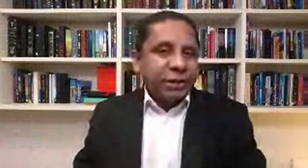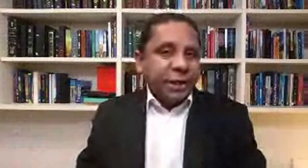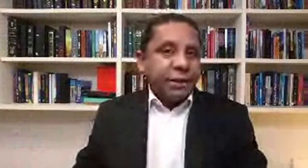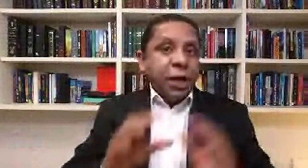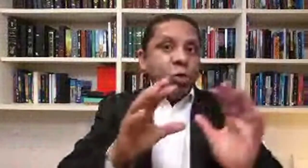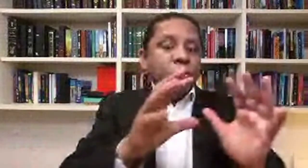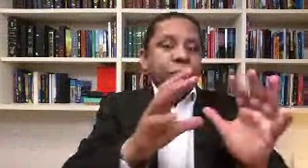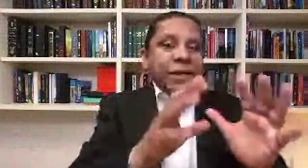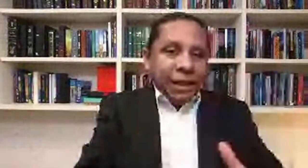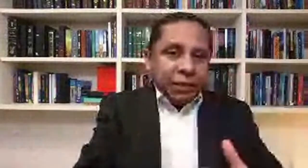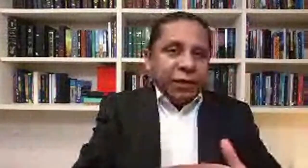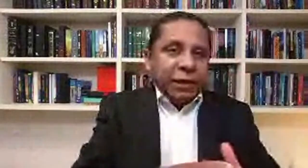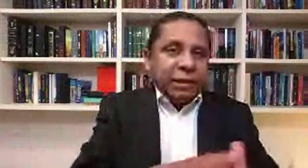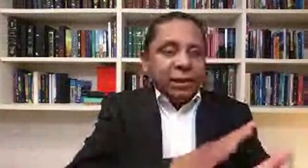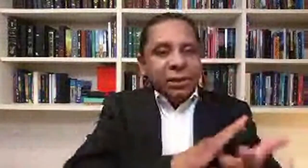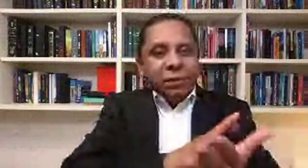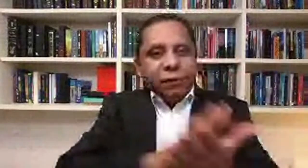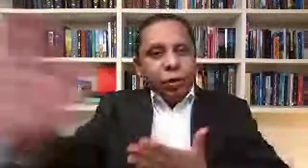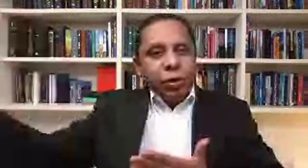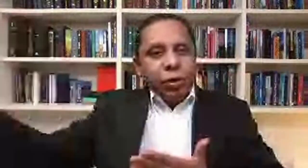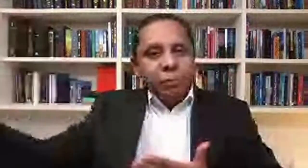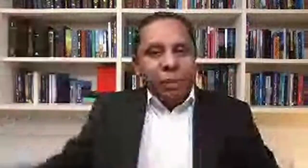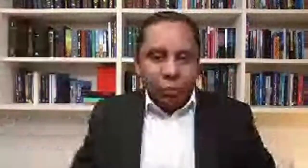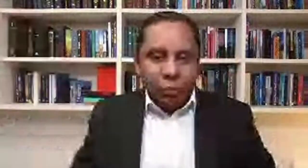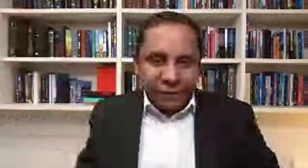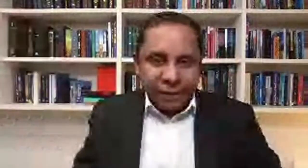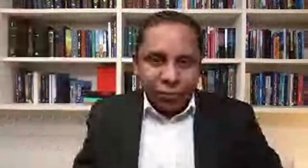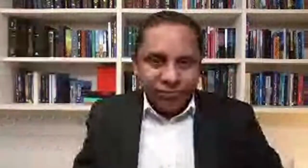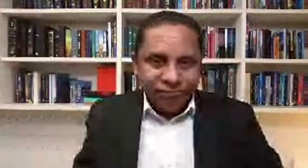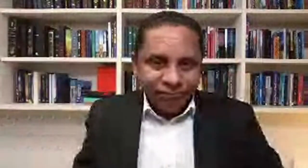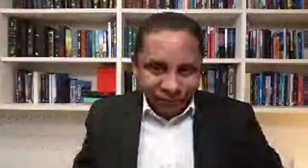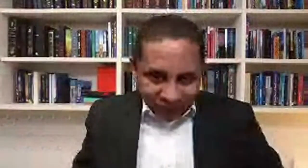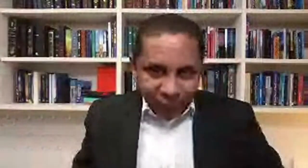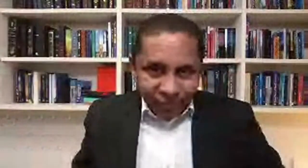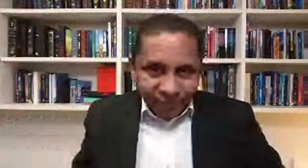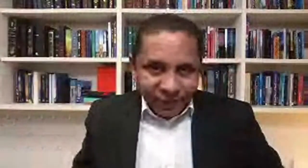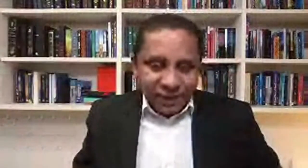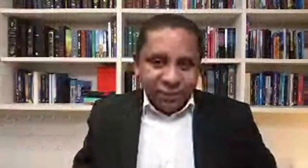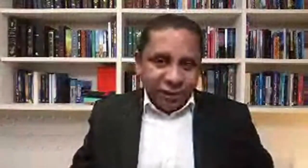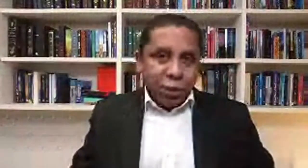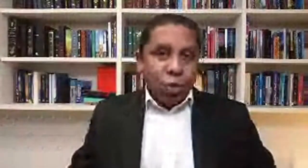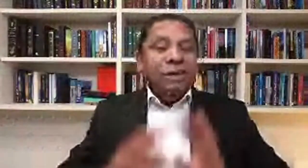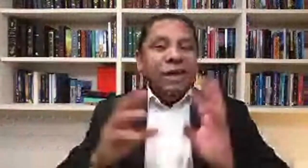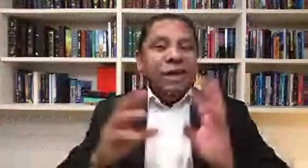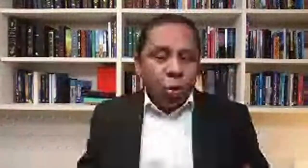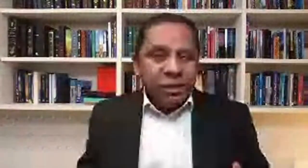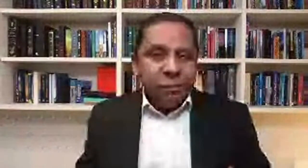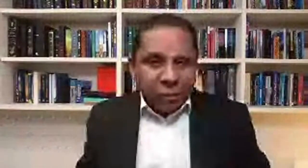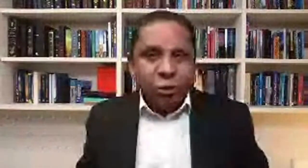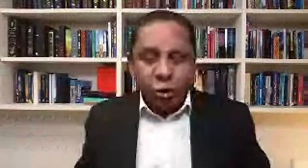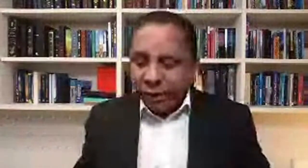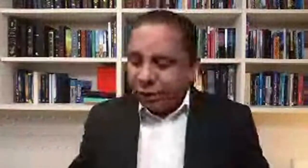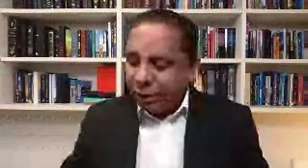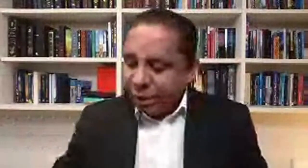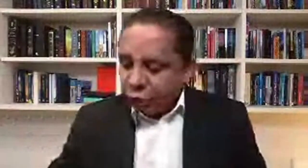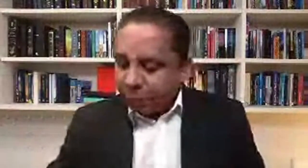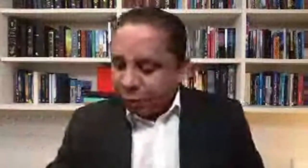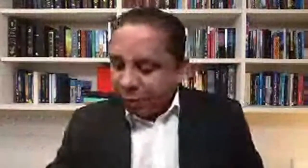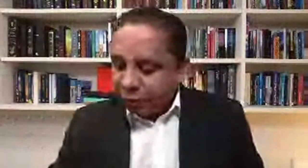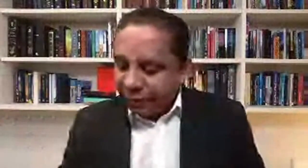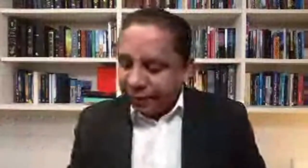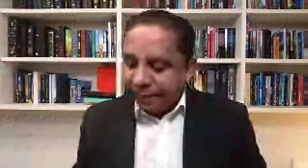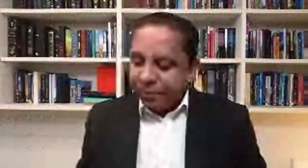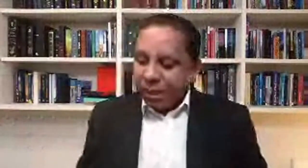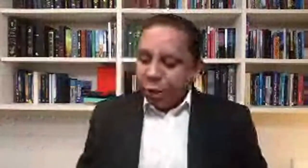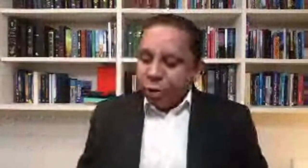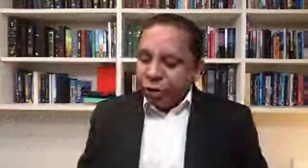Apocalipse 12:6, quando a igreja verdadeira fugiu para o deserto. Entendeu? Veja quanta coisa impressionante nós